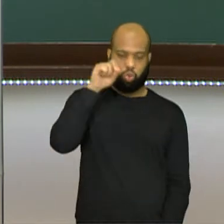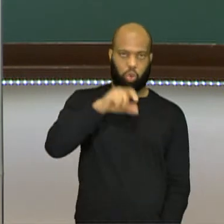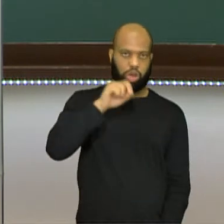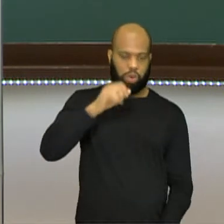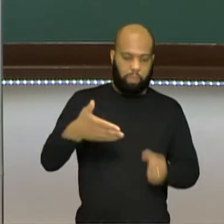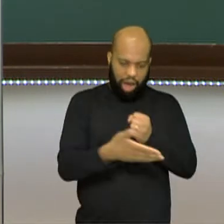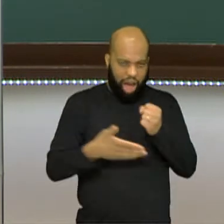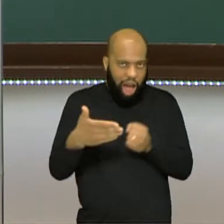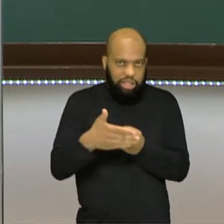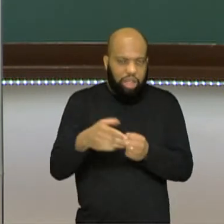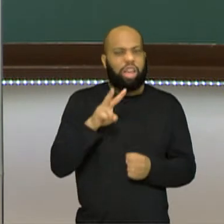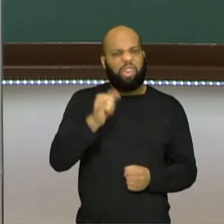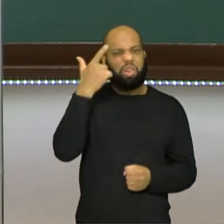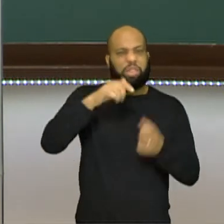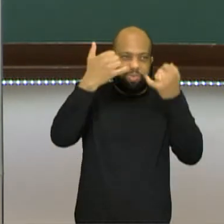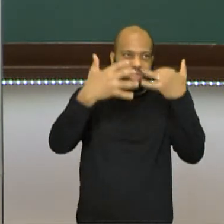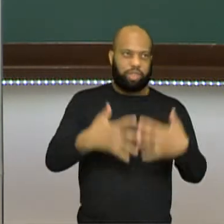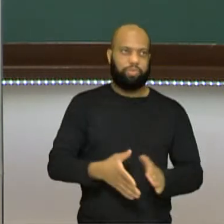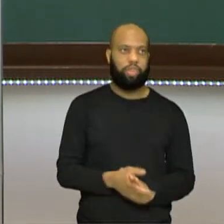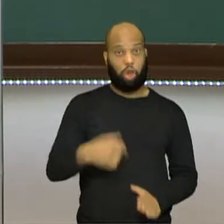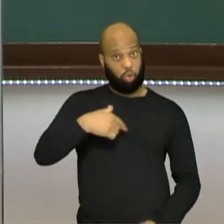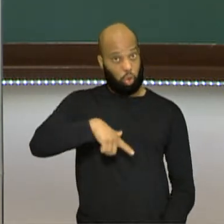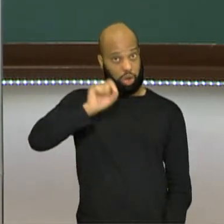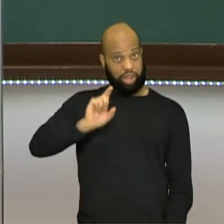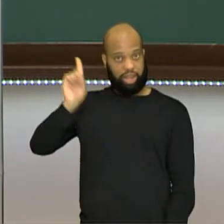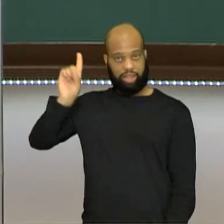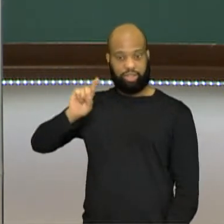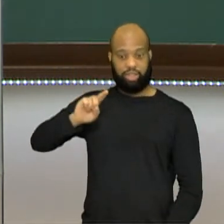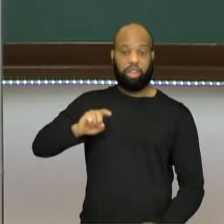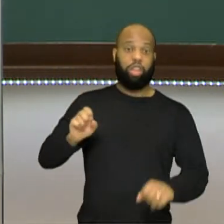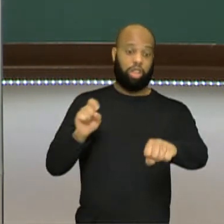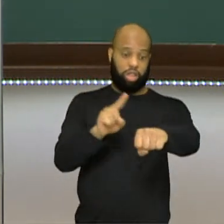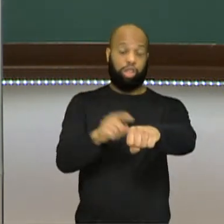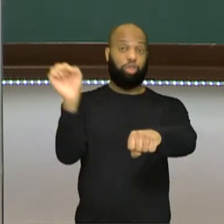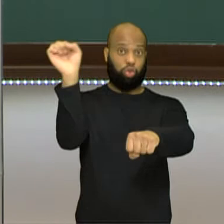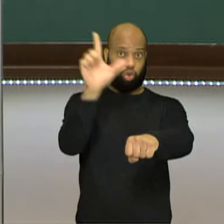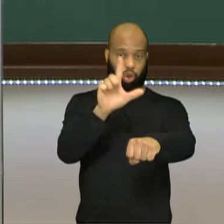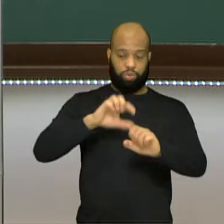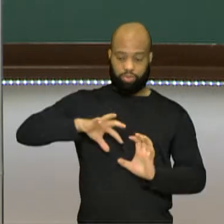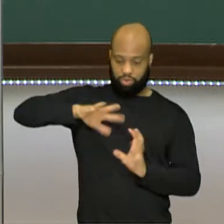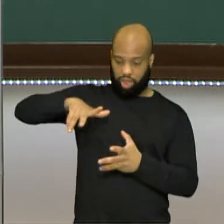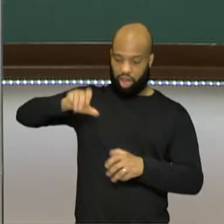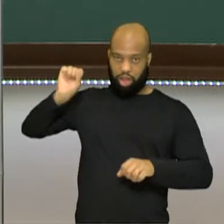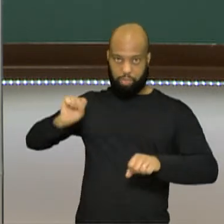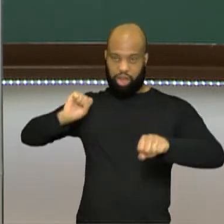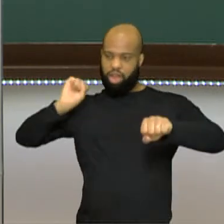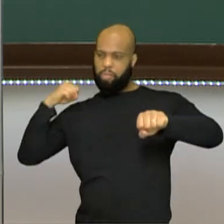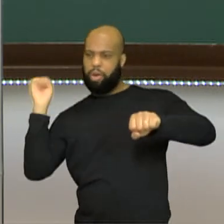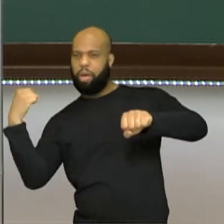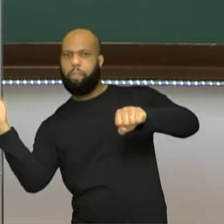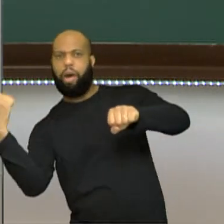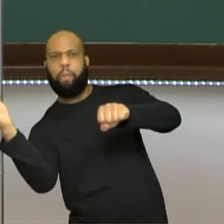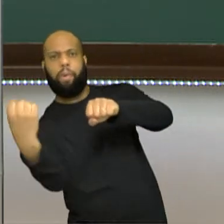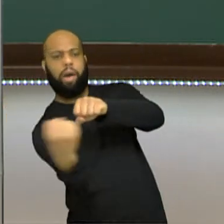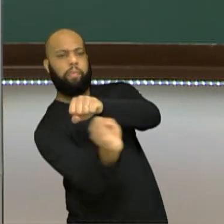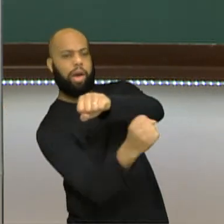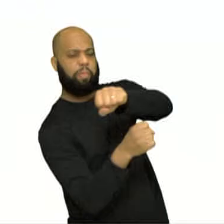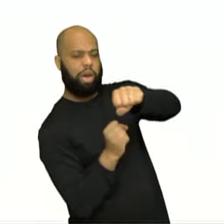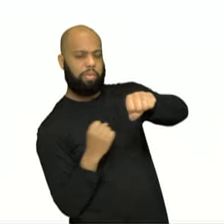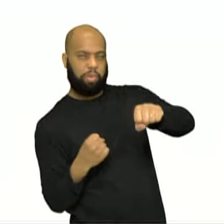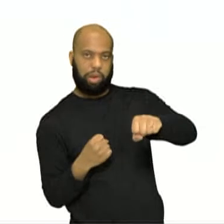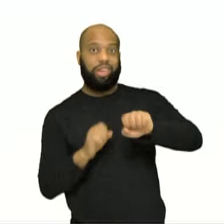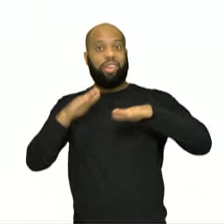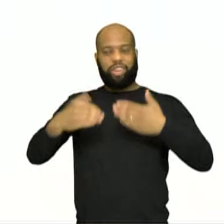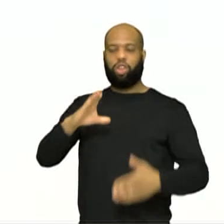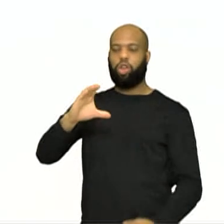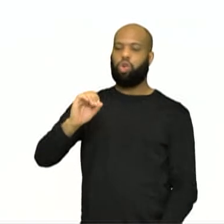com certeza você vai saber explicar. A Terra gira em torno do Sol e de si mesma. Ao constatar a Terra como esférica, Copérnico